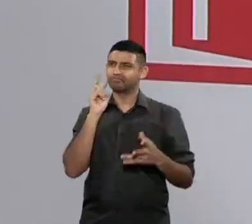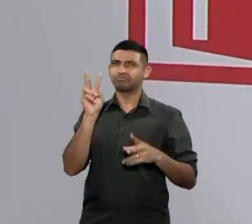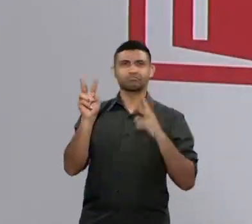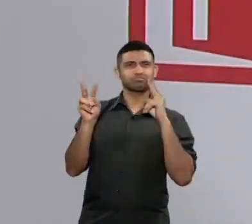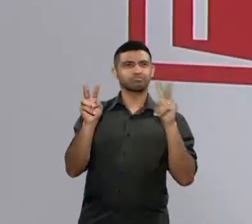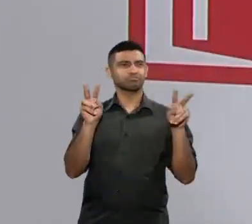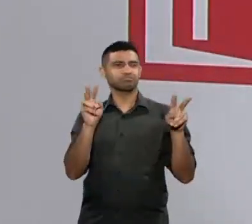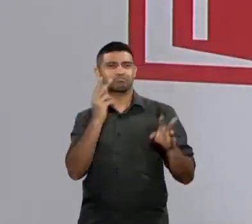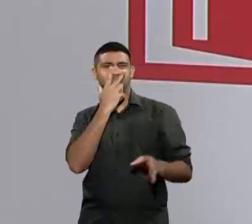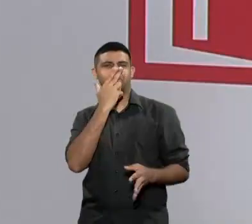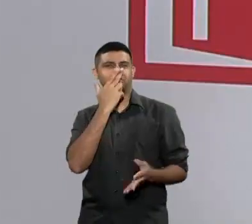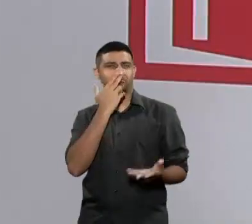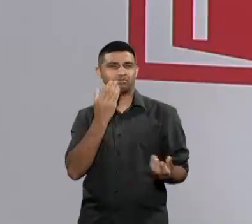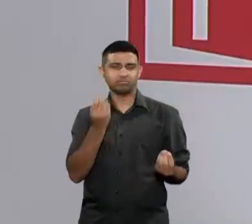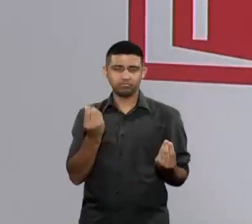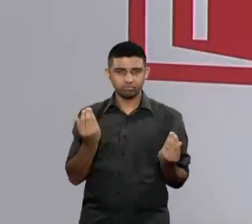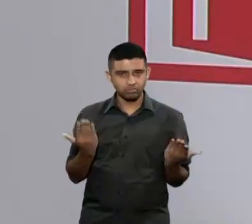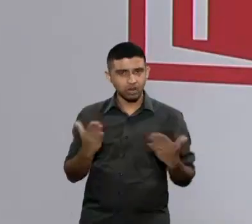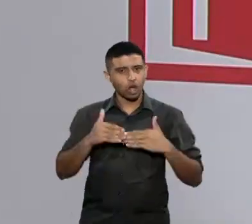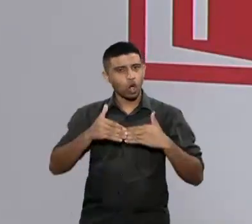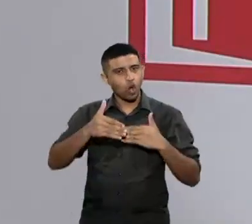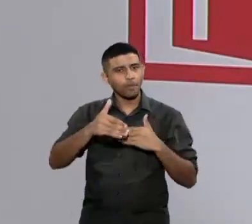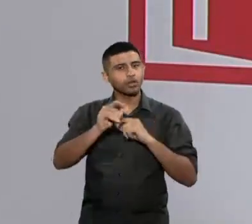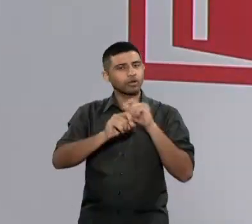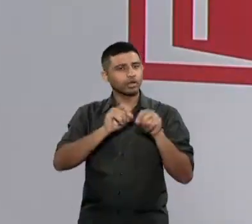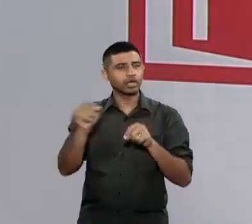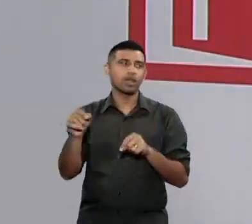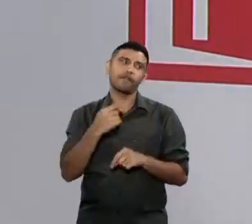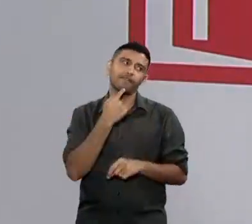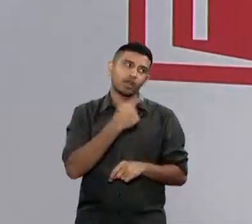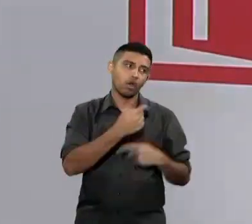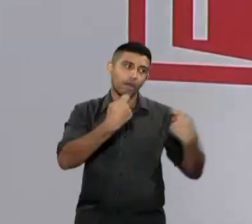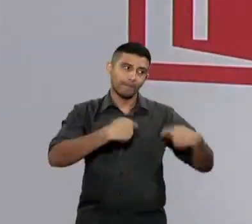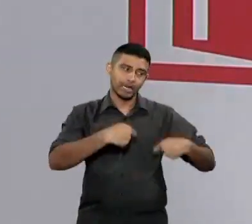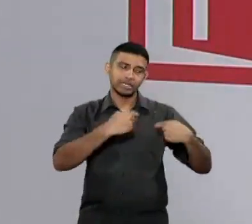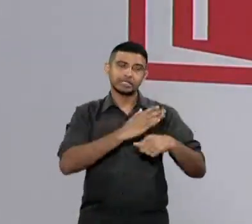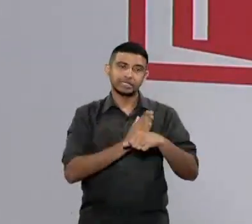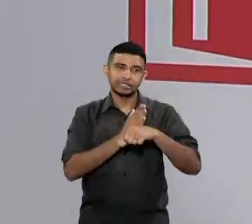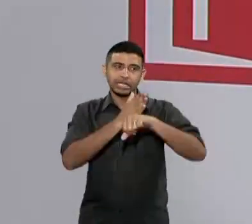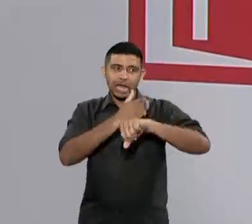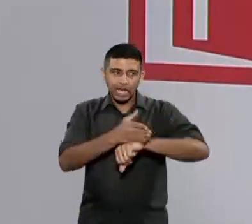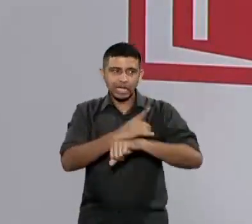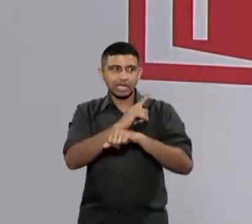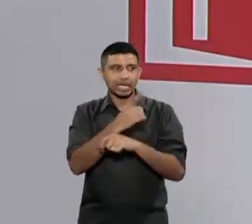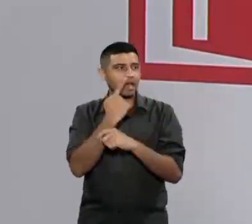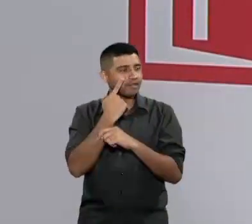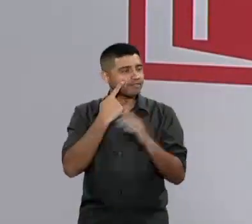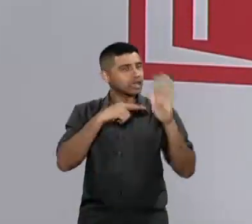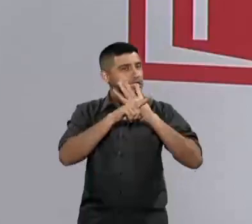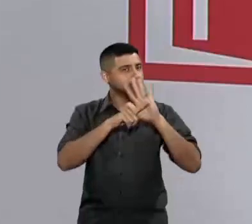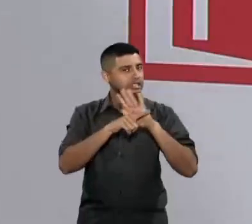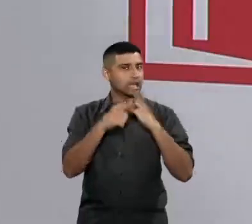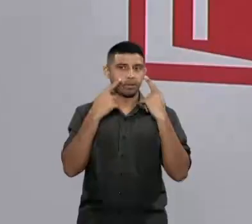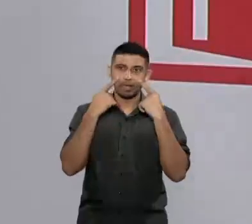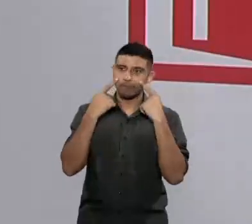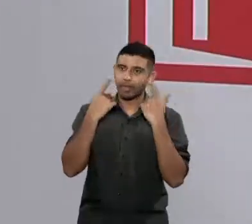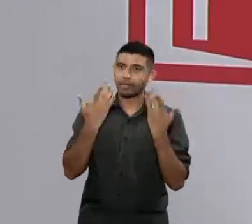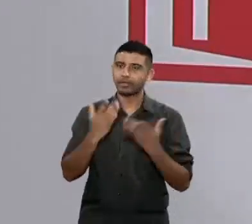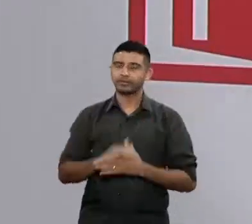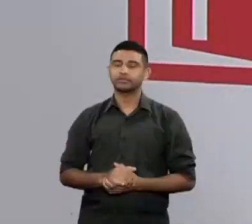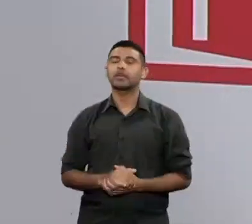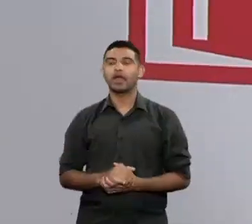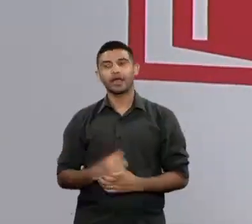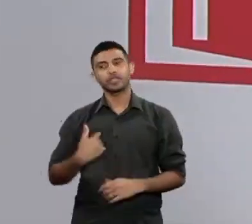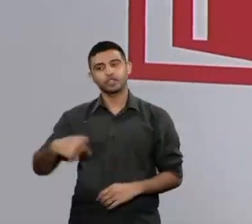são parecidas. Então começou a solicitação, leva a Karina para fazer exames oftalmológicos. E